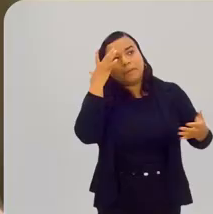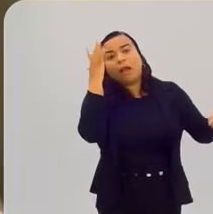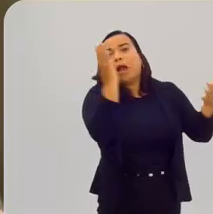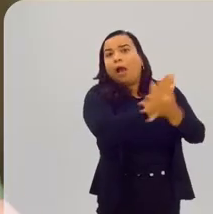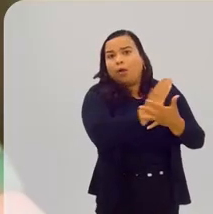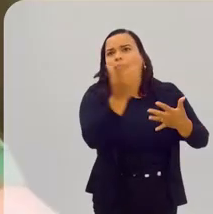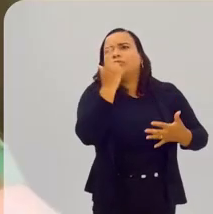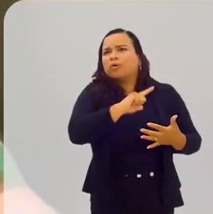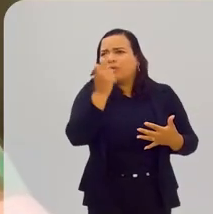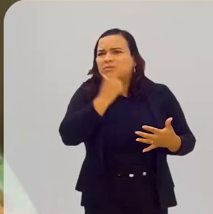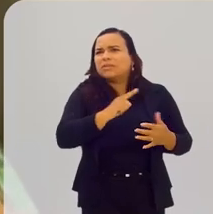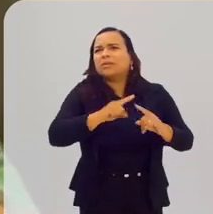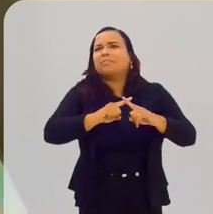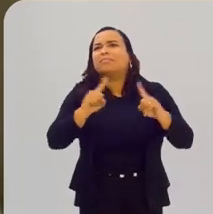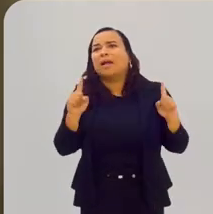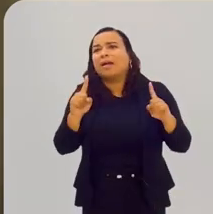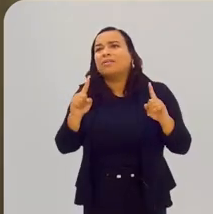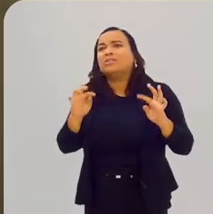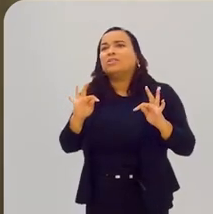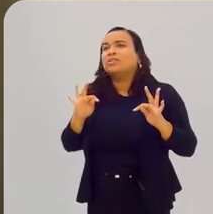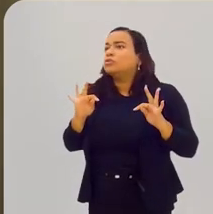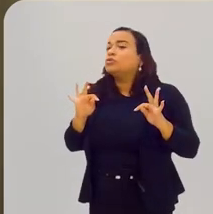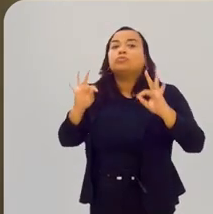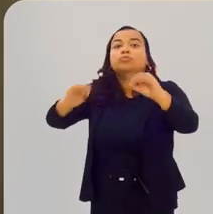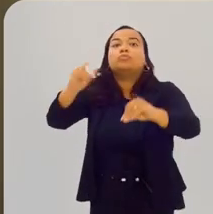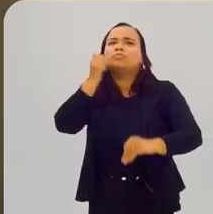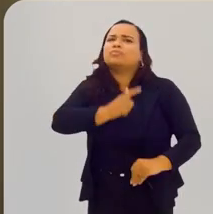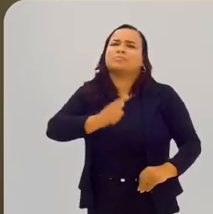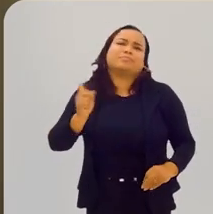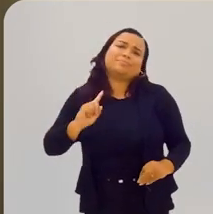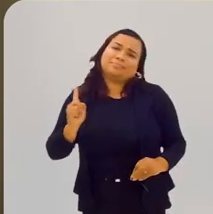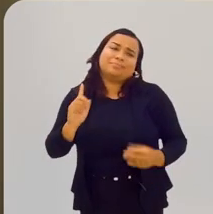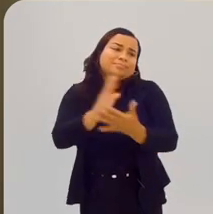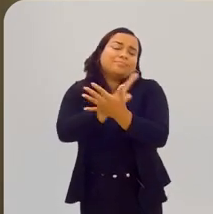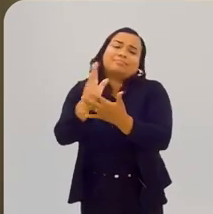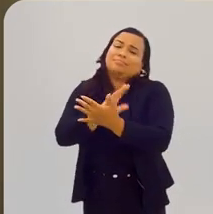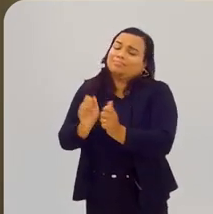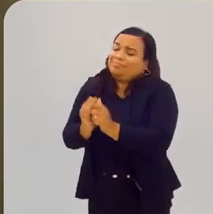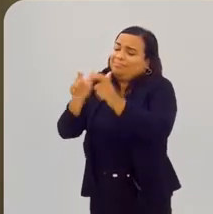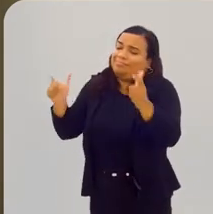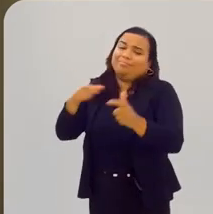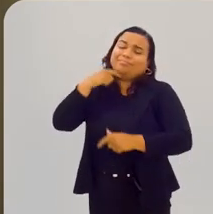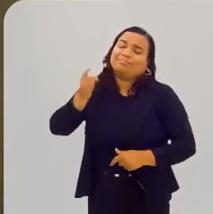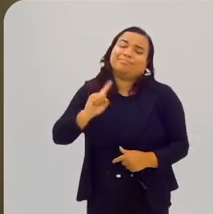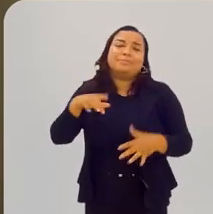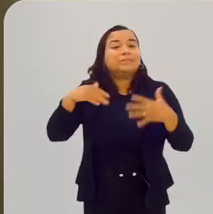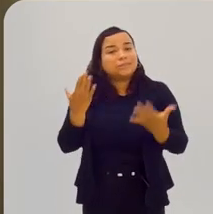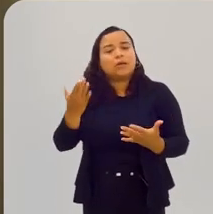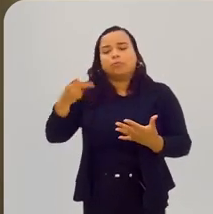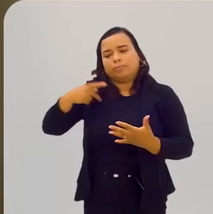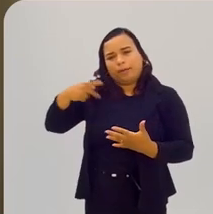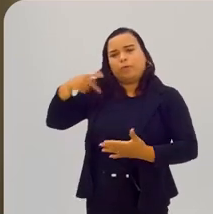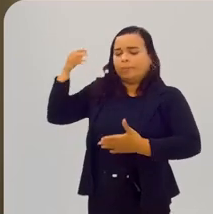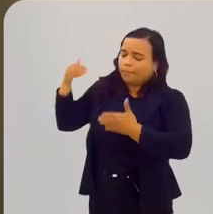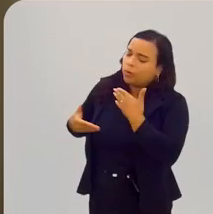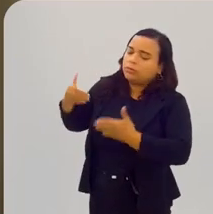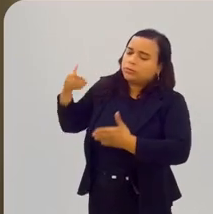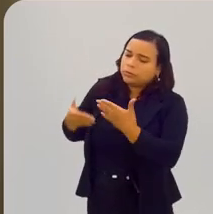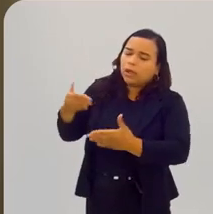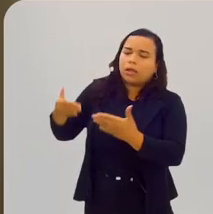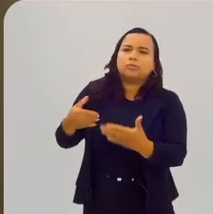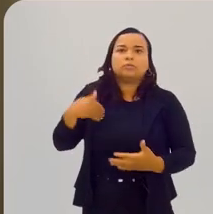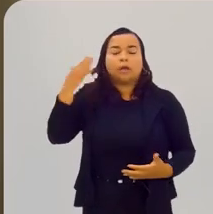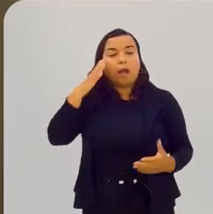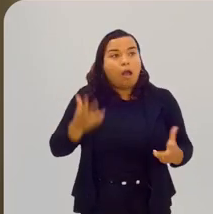para algumas pessoas que conseguiram Mas nem todo mundo da Águia nem todo mundo então isso foi um processo e eu